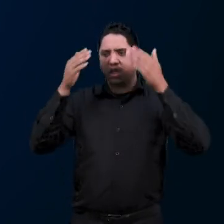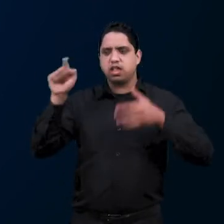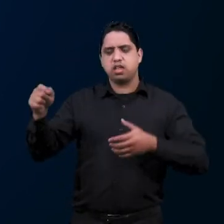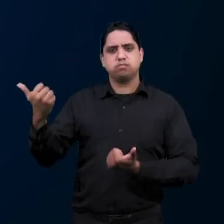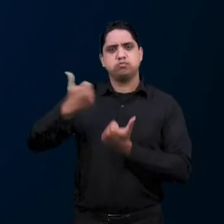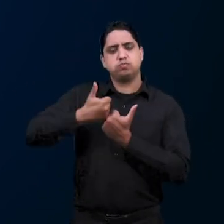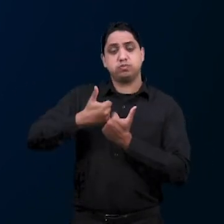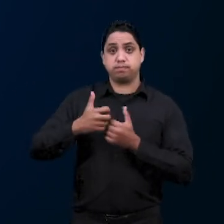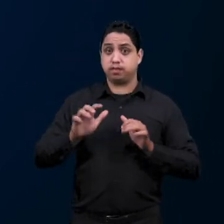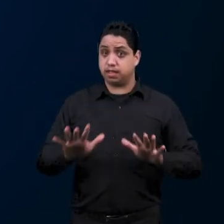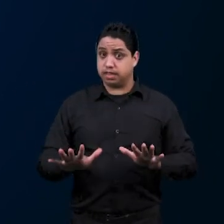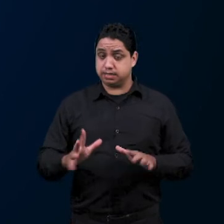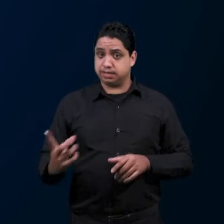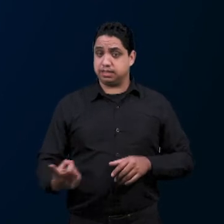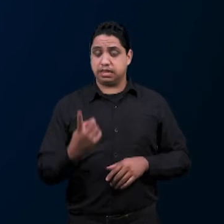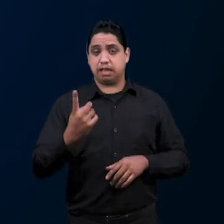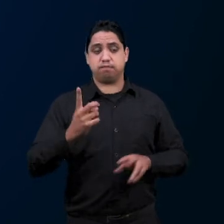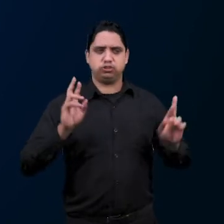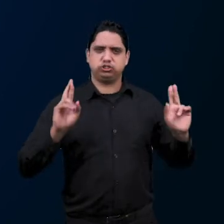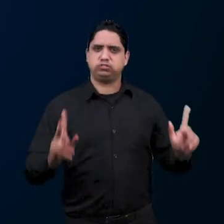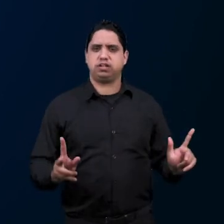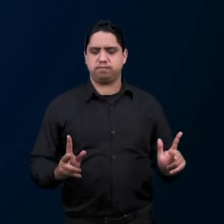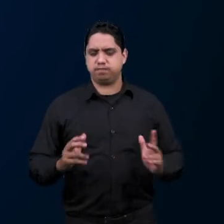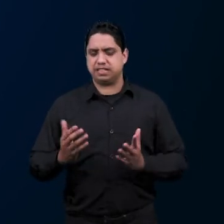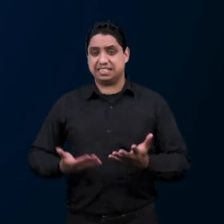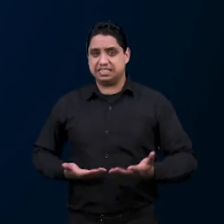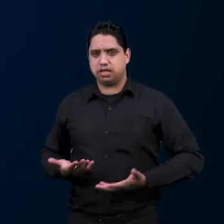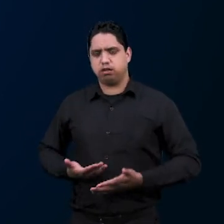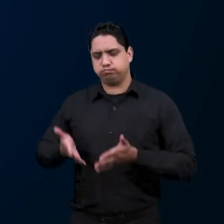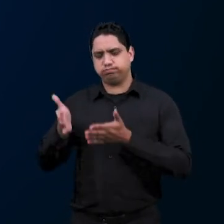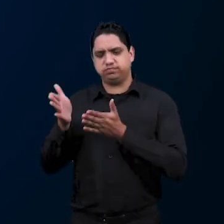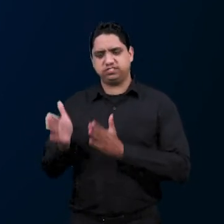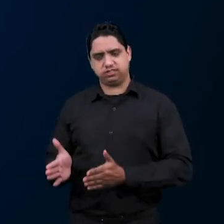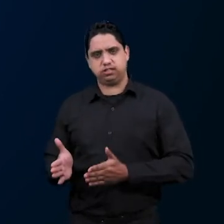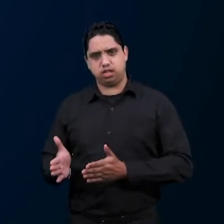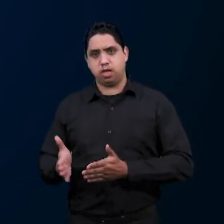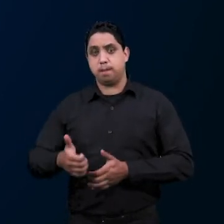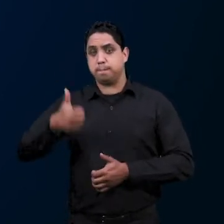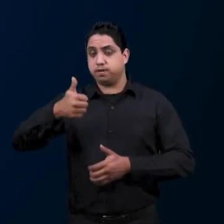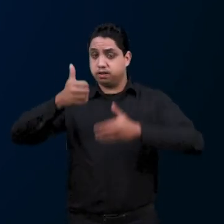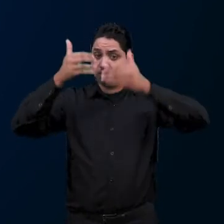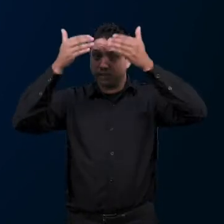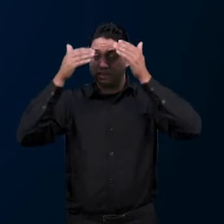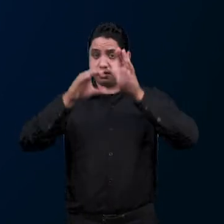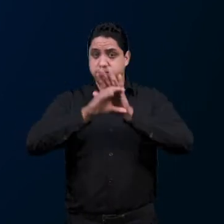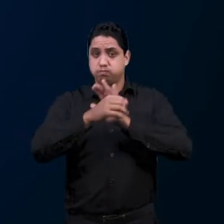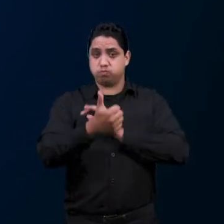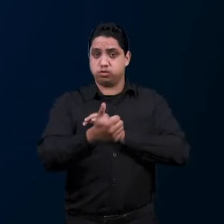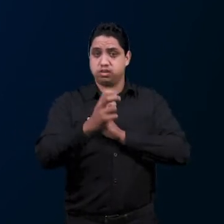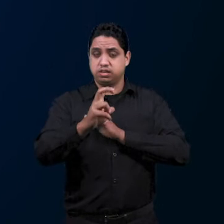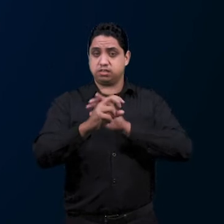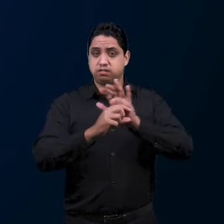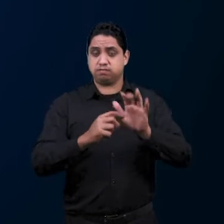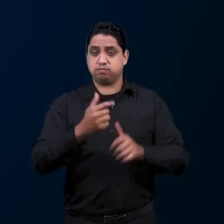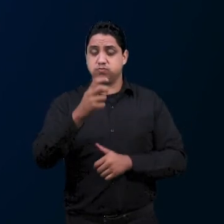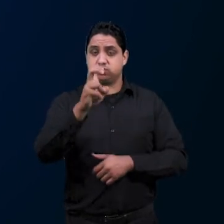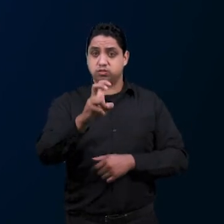reino? Já Davi foi um servo fiel ao Senhor, conforme nos é mostrado em 1 Reis 15,